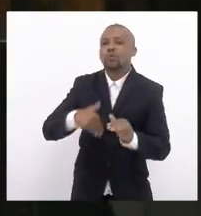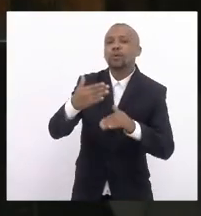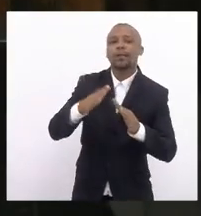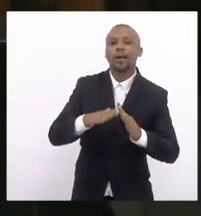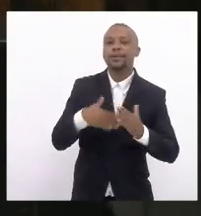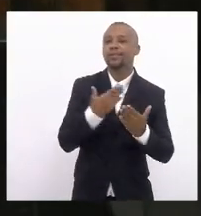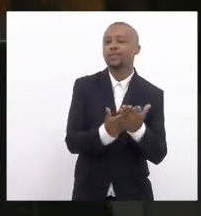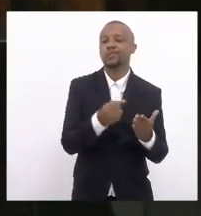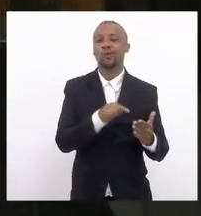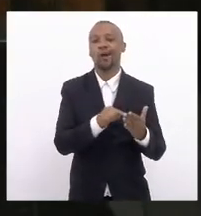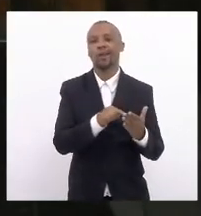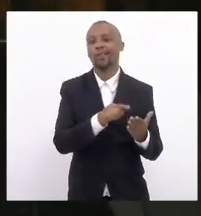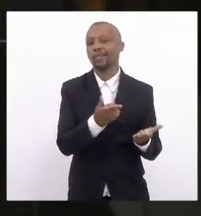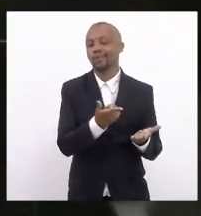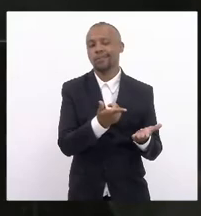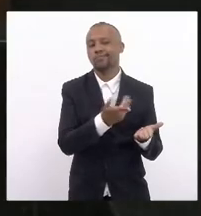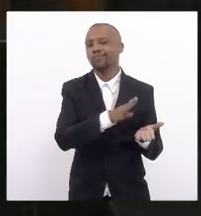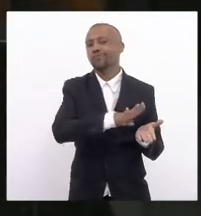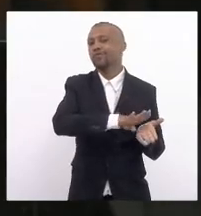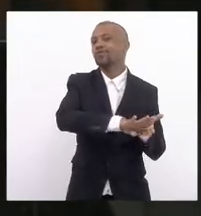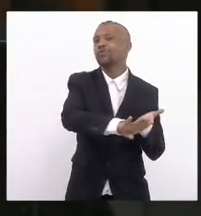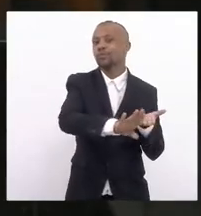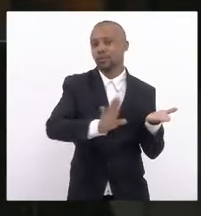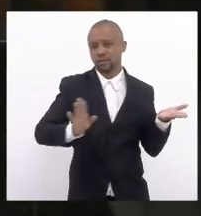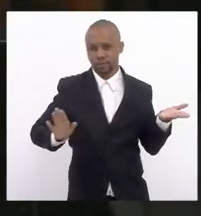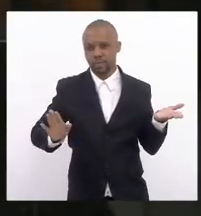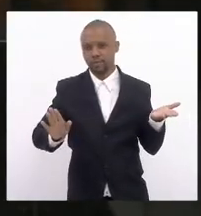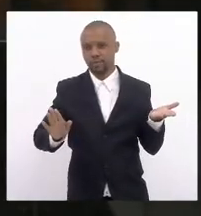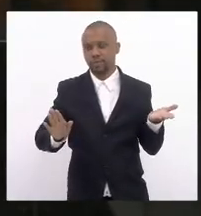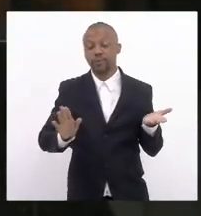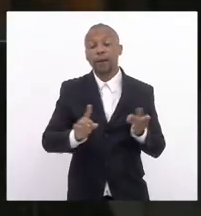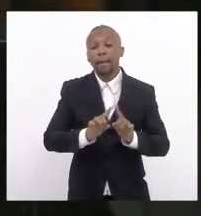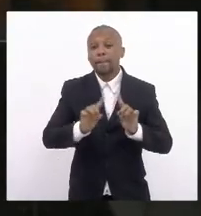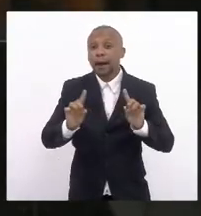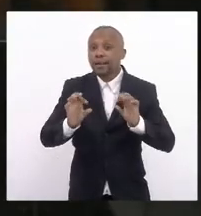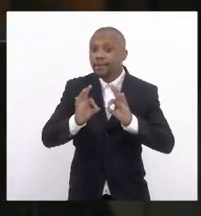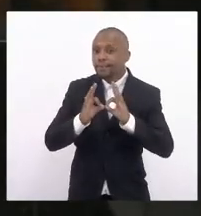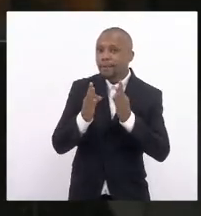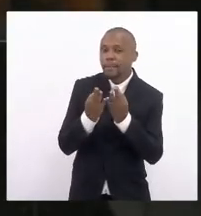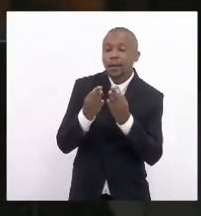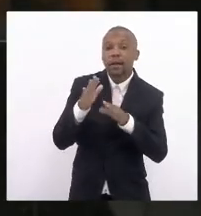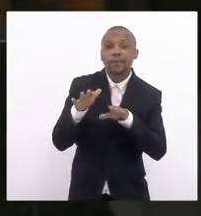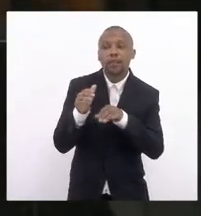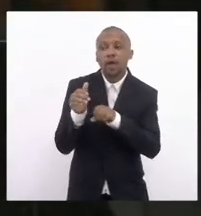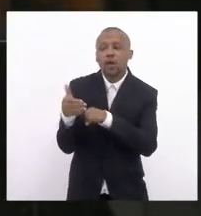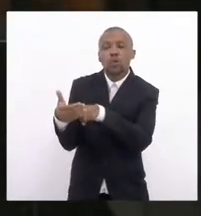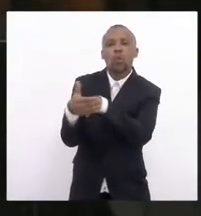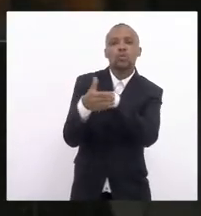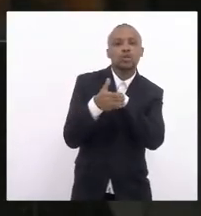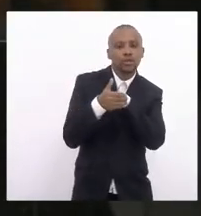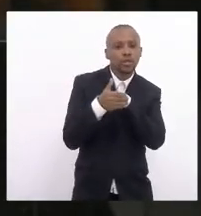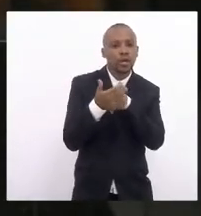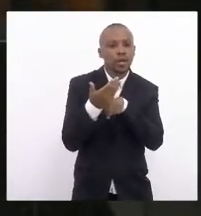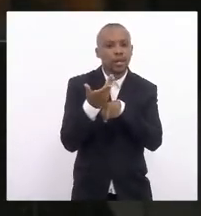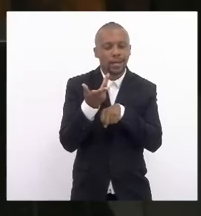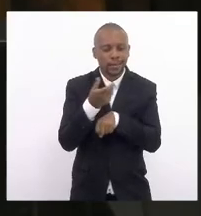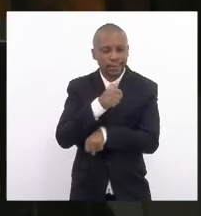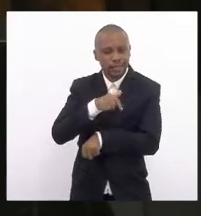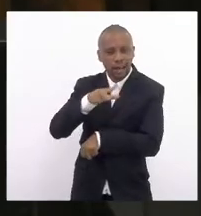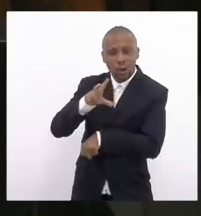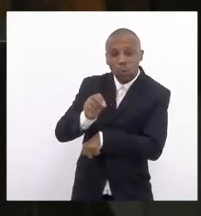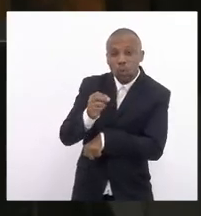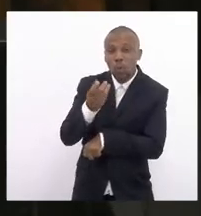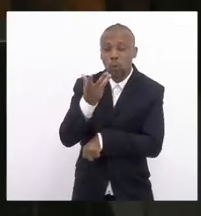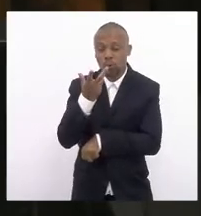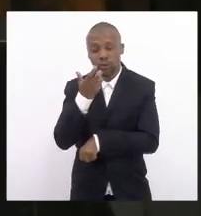Aliás, muitas famílias, de alguma forma, escondiam essas crianças. Essas crianças eram vistas